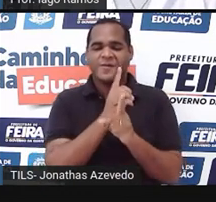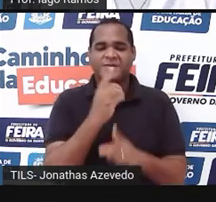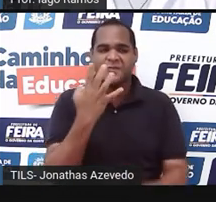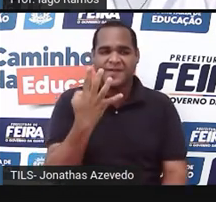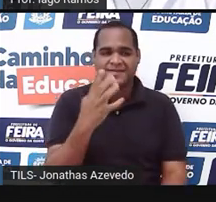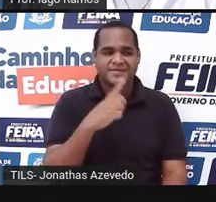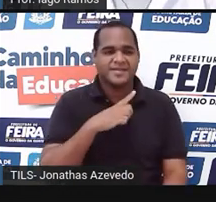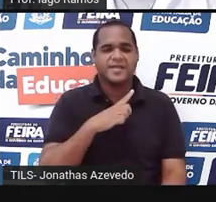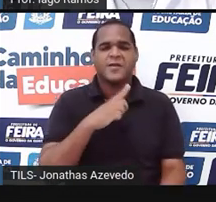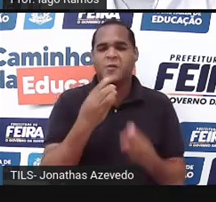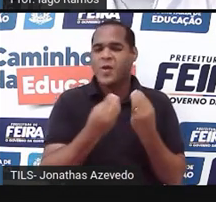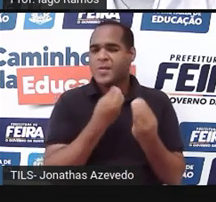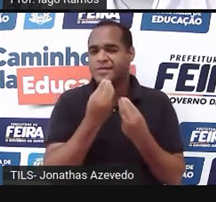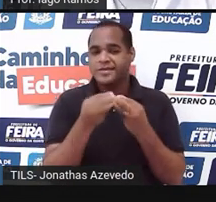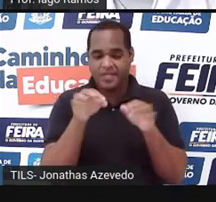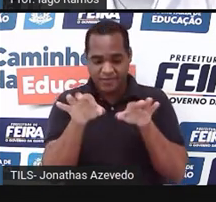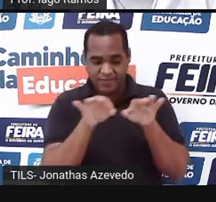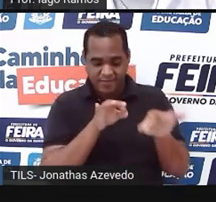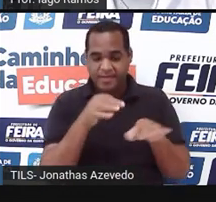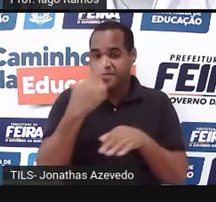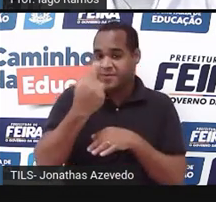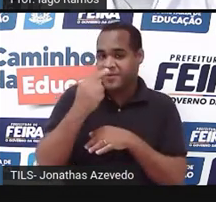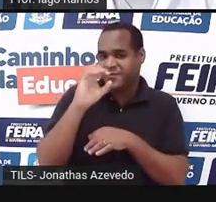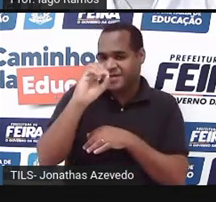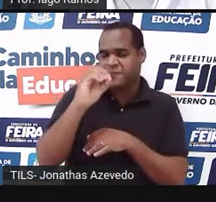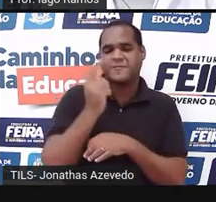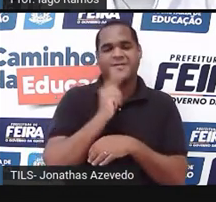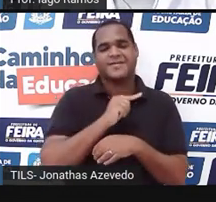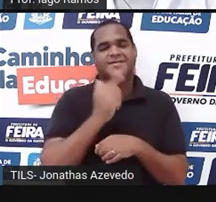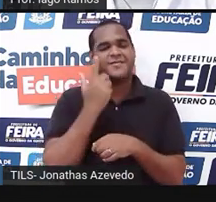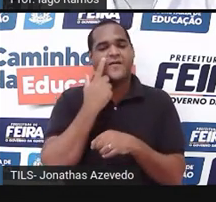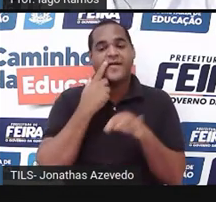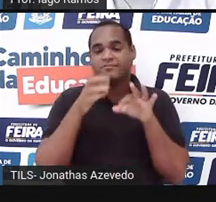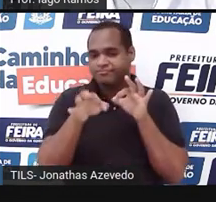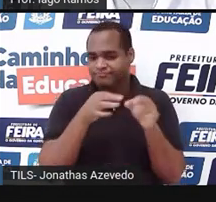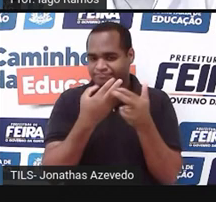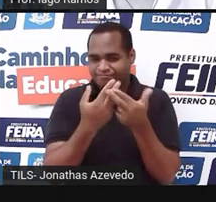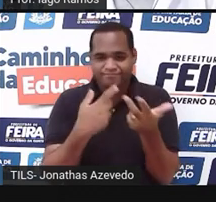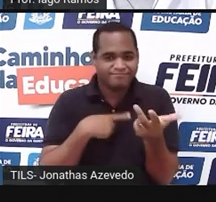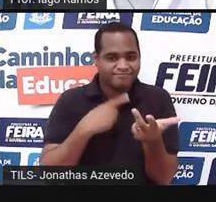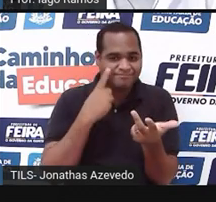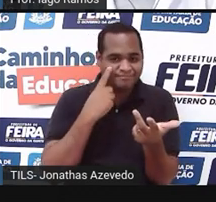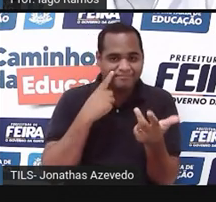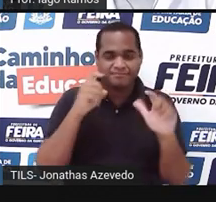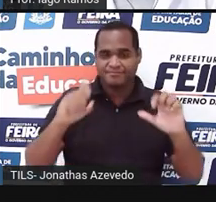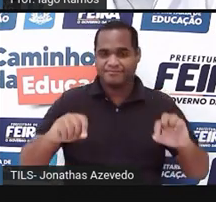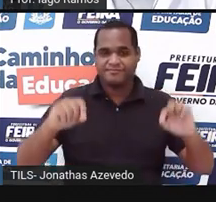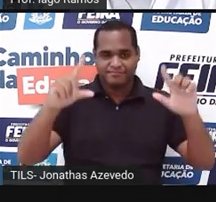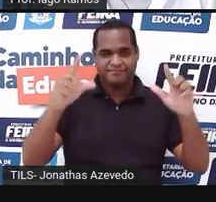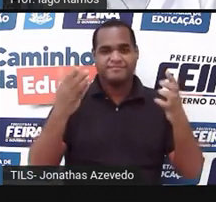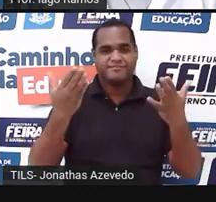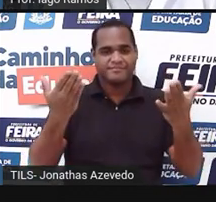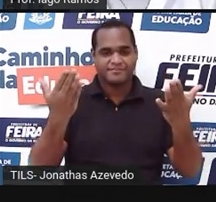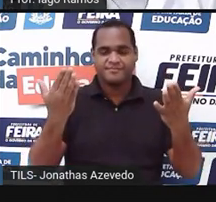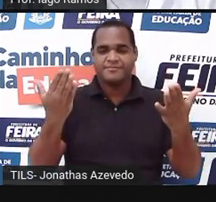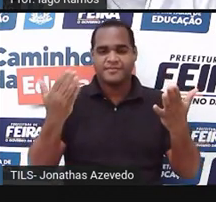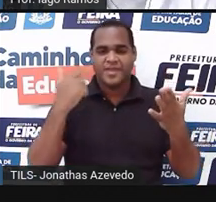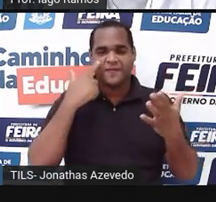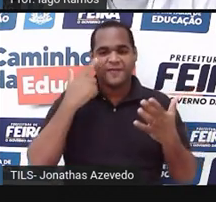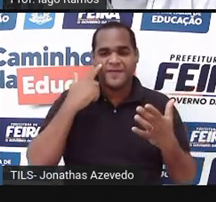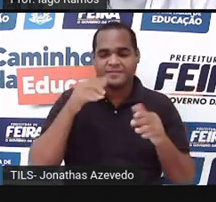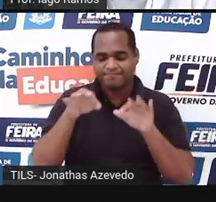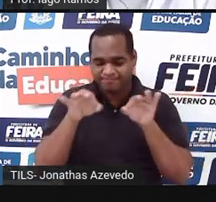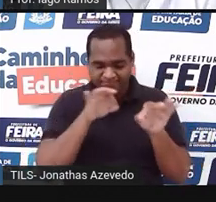quatro resolvendo a equação Bora conferir olha só tá ali na tela a equação e a gente vai